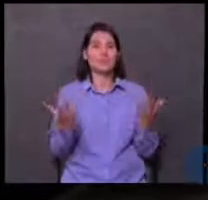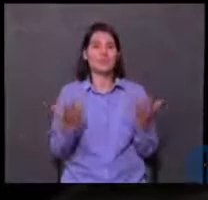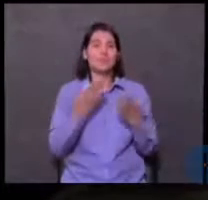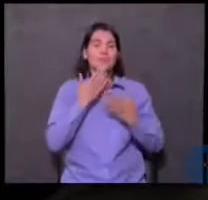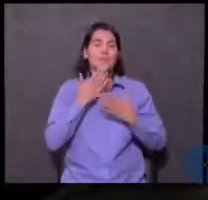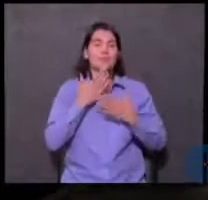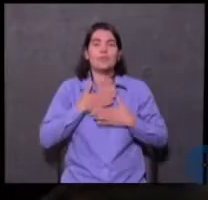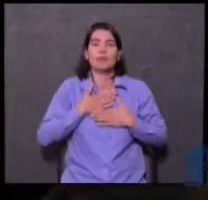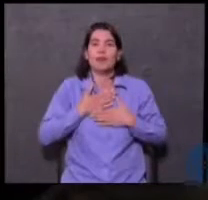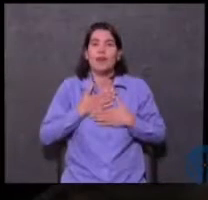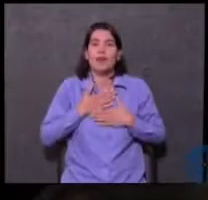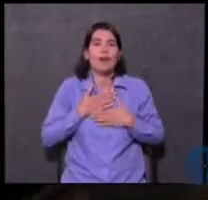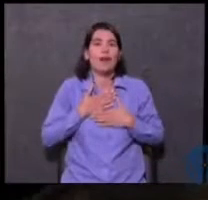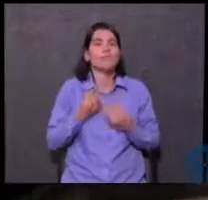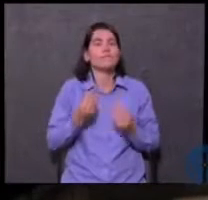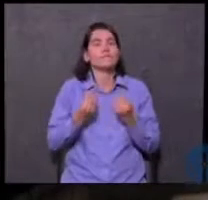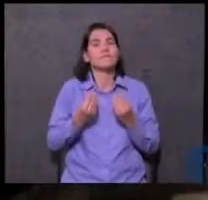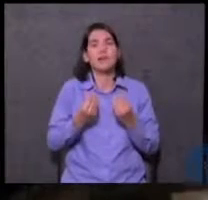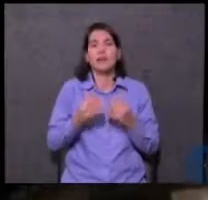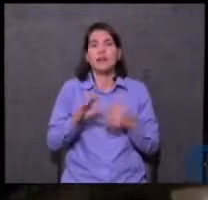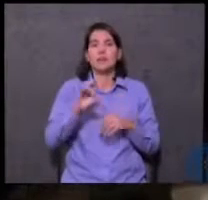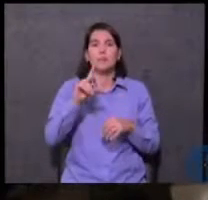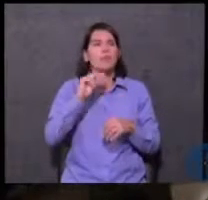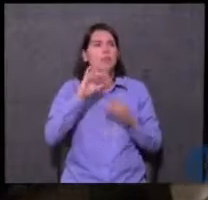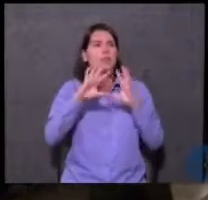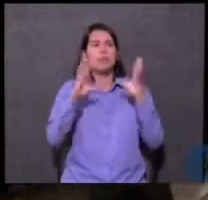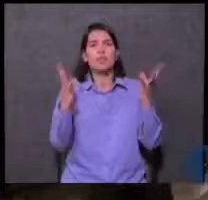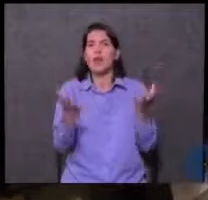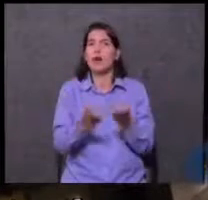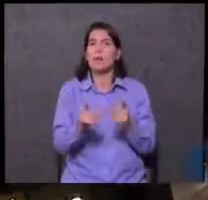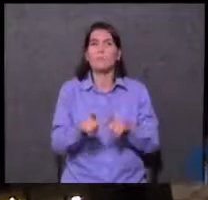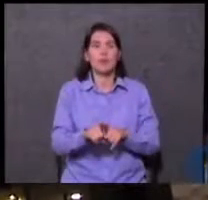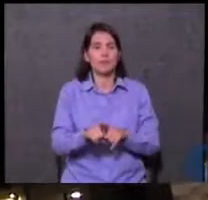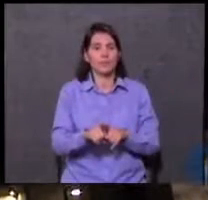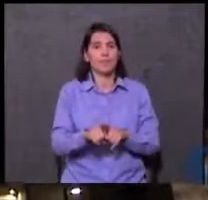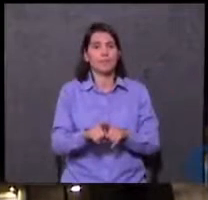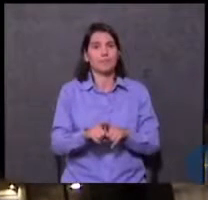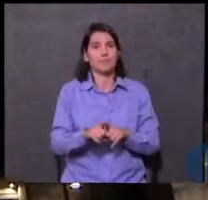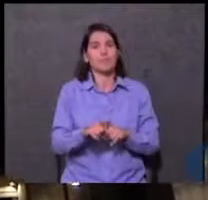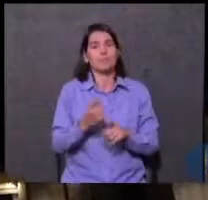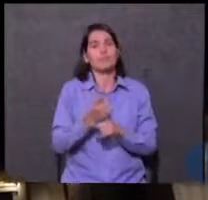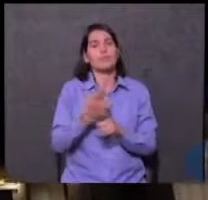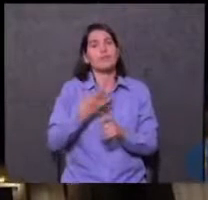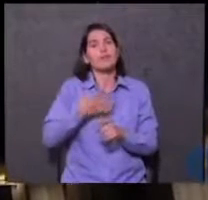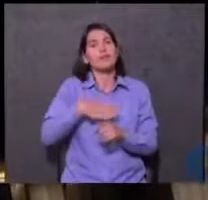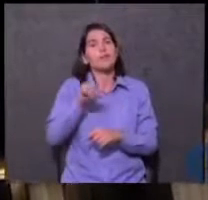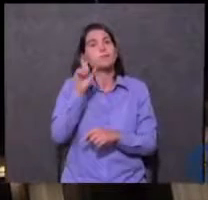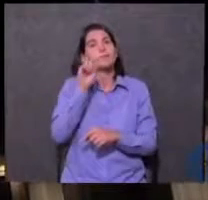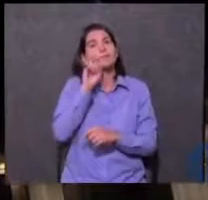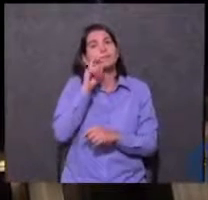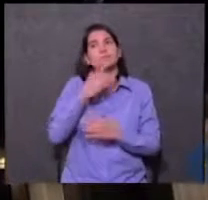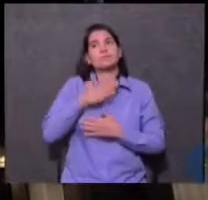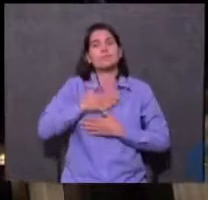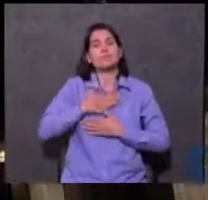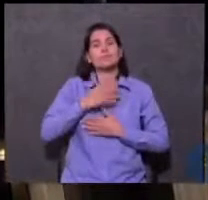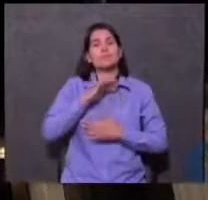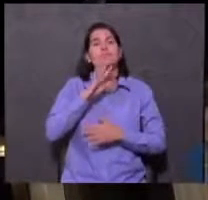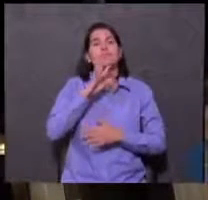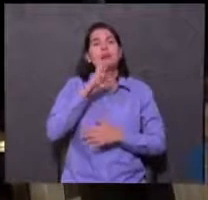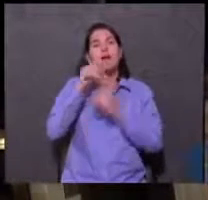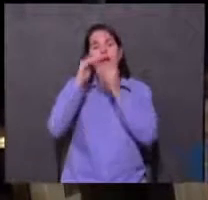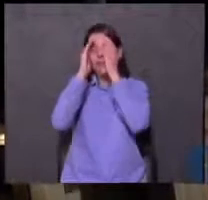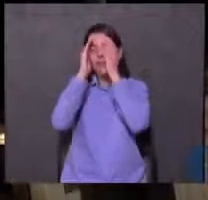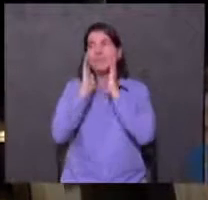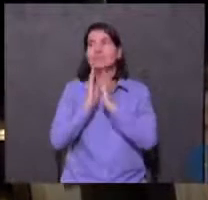calquer outro lugar da terra, cando nos refugiamos sobre a proteção da Virxen Mai, para